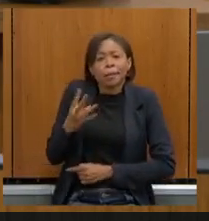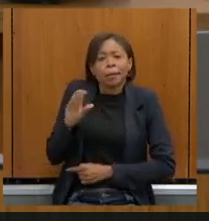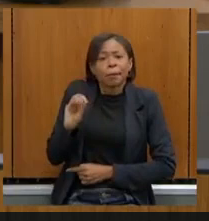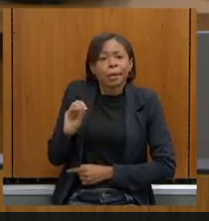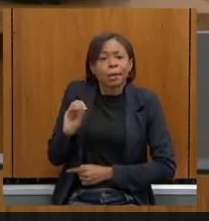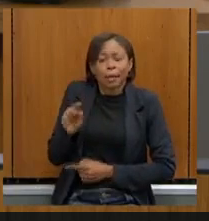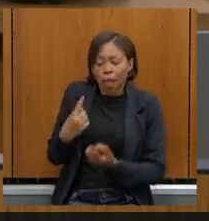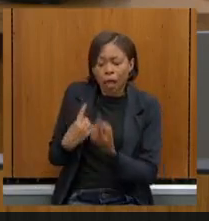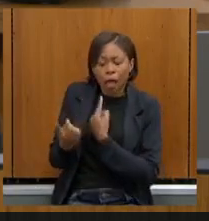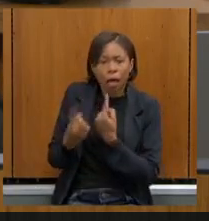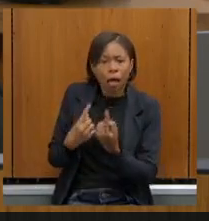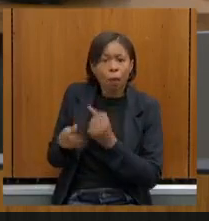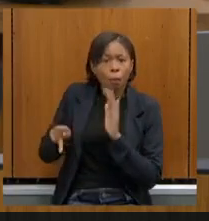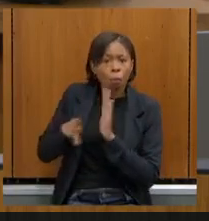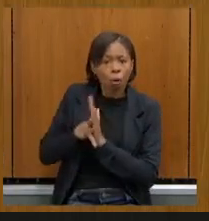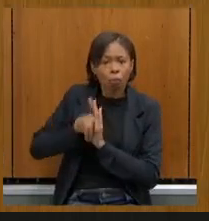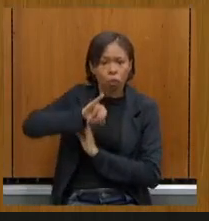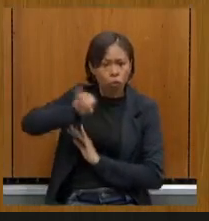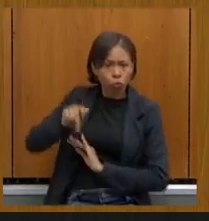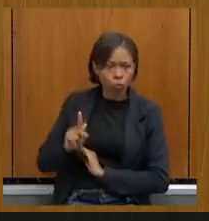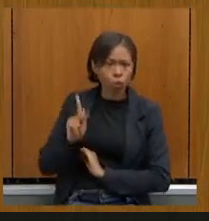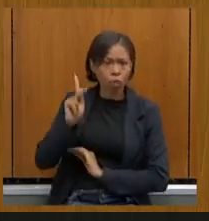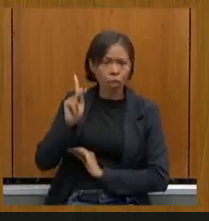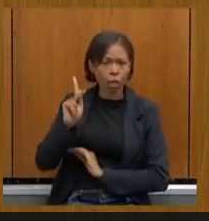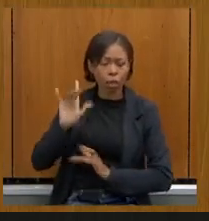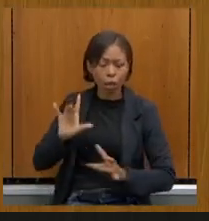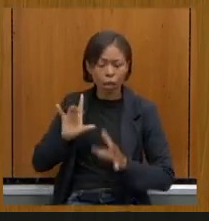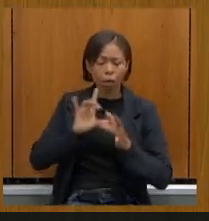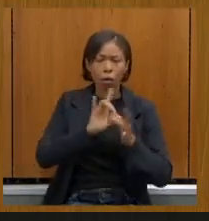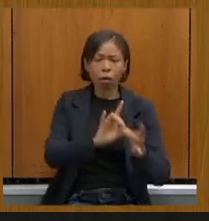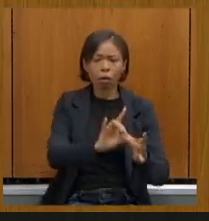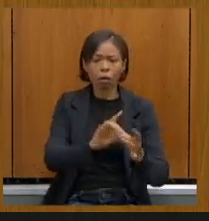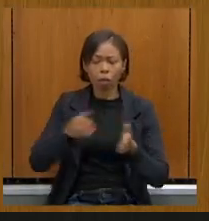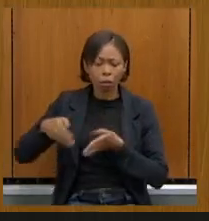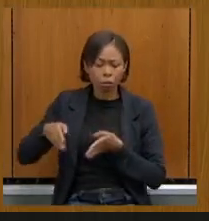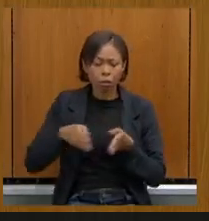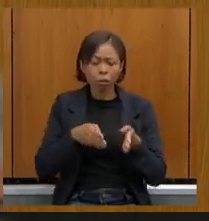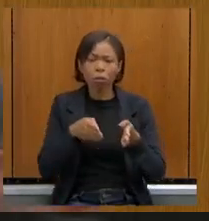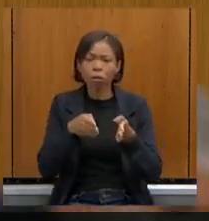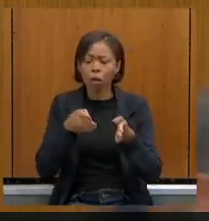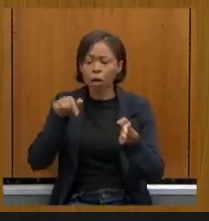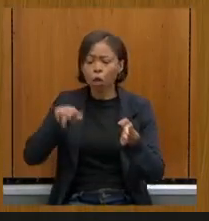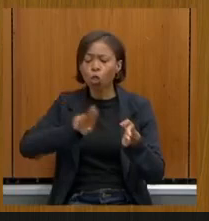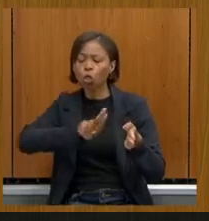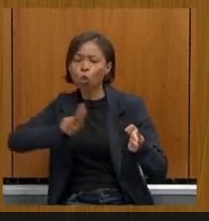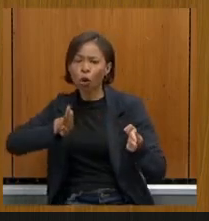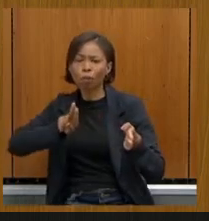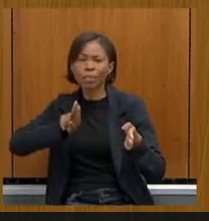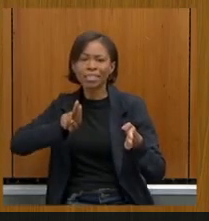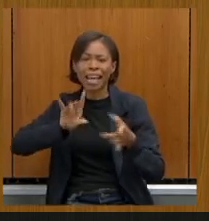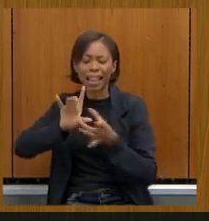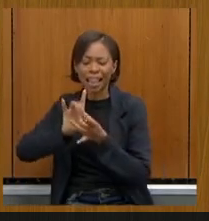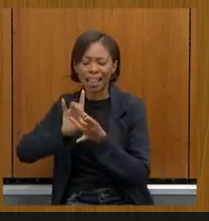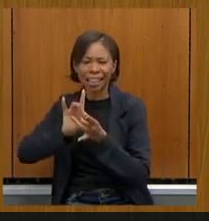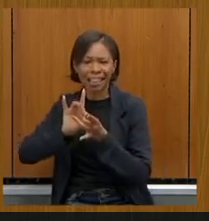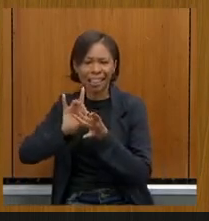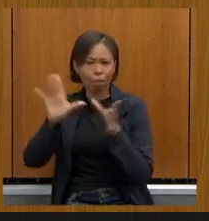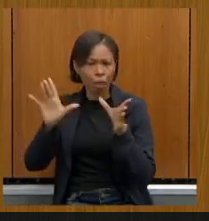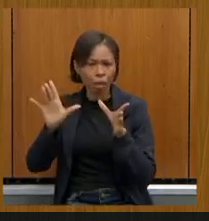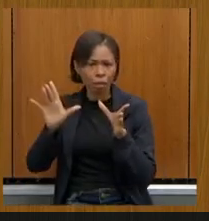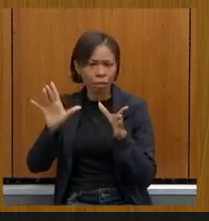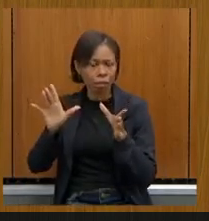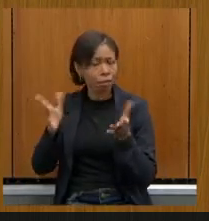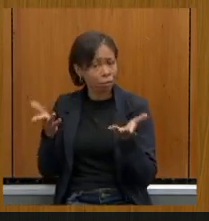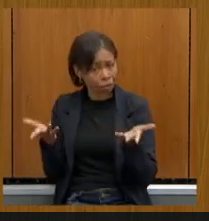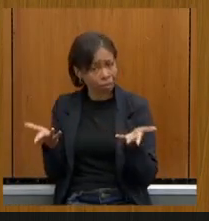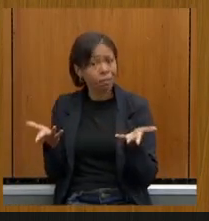Kubitschek com a Liberdade não pode ser uma Rodovia da Liberdade? Você imagina, gente? Porque aí